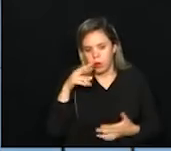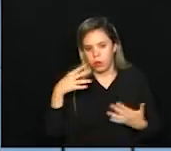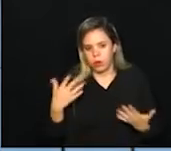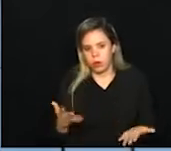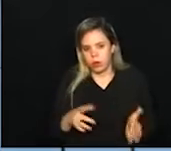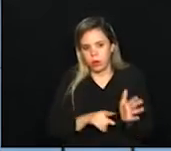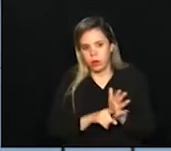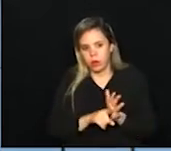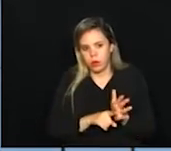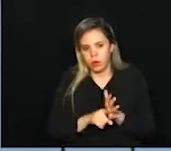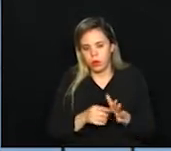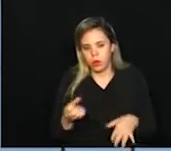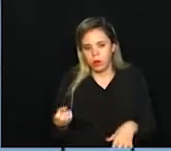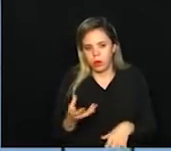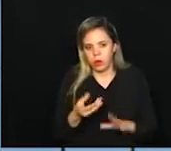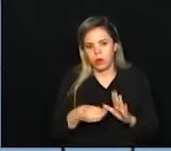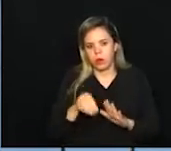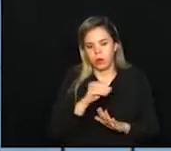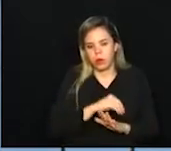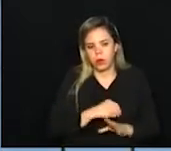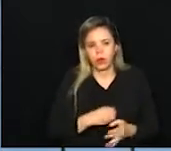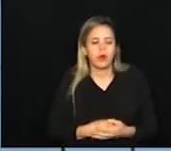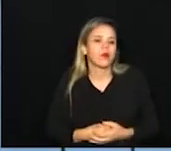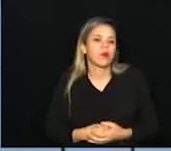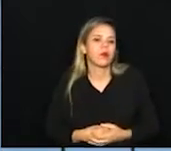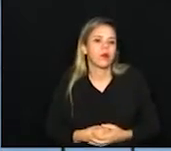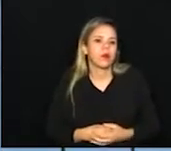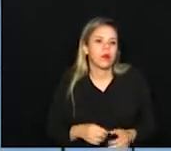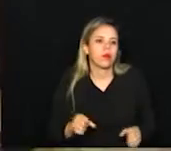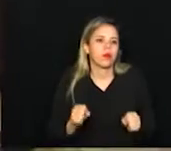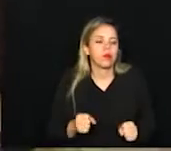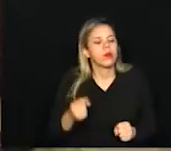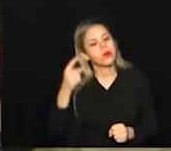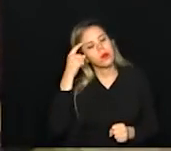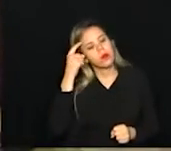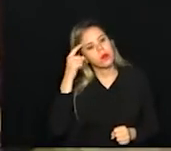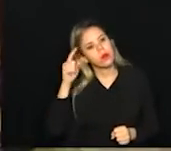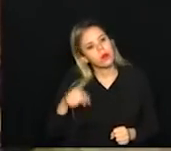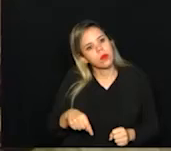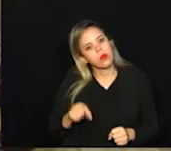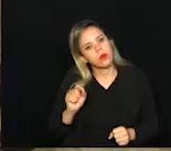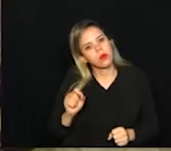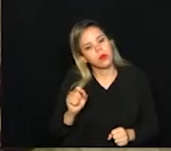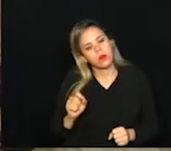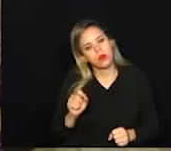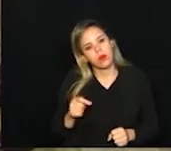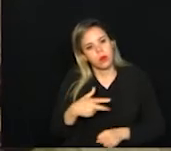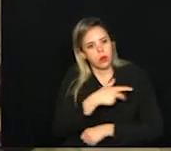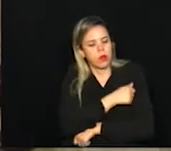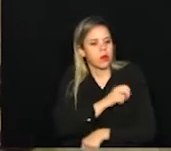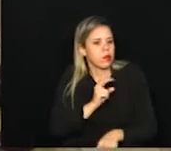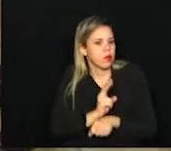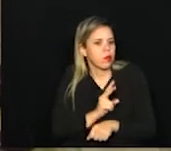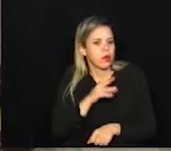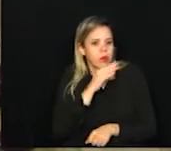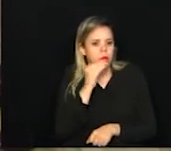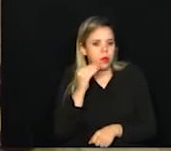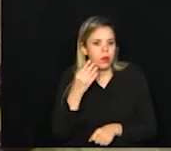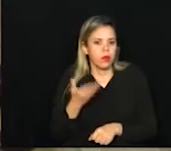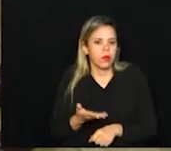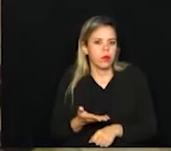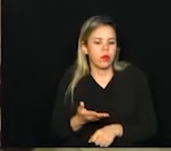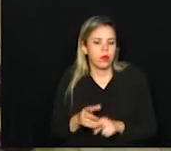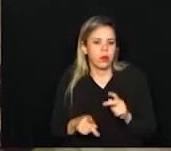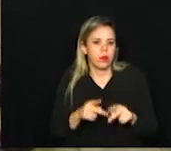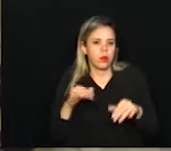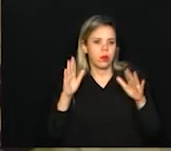de acordo com esse novo calendário, Gabriel, a gente pode pensar, olha, que a imunização dos adolescentes, porque os